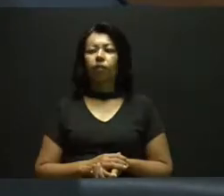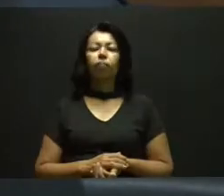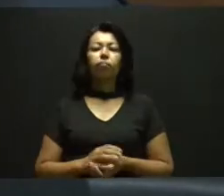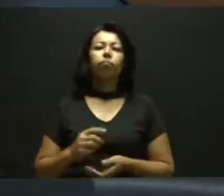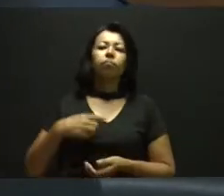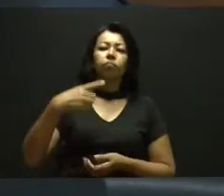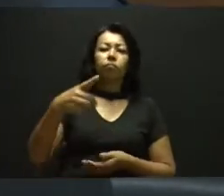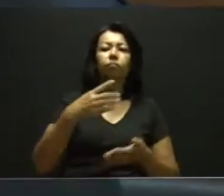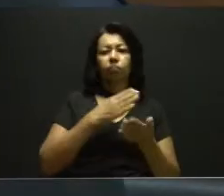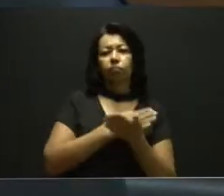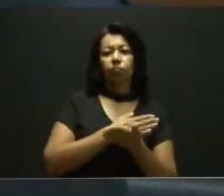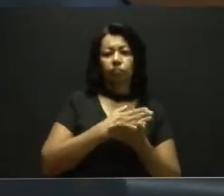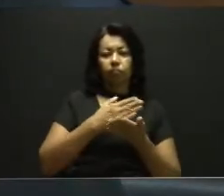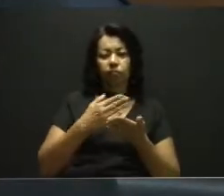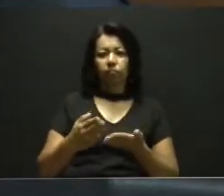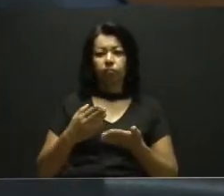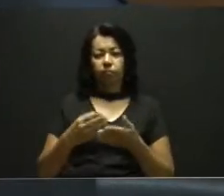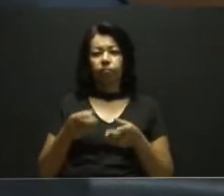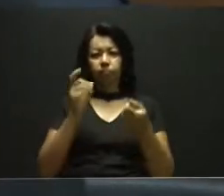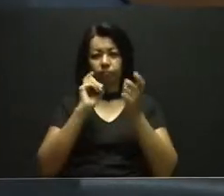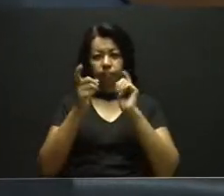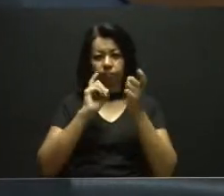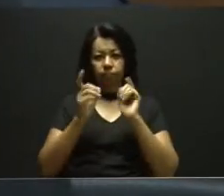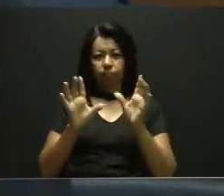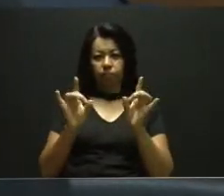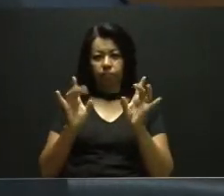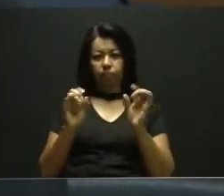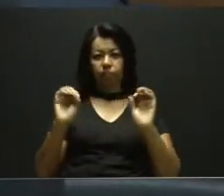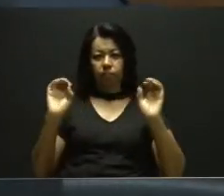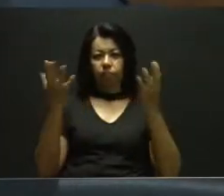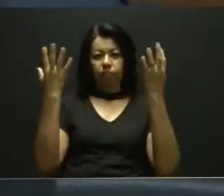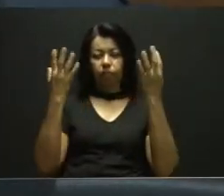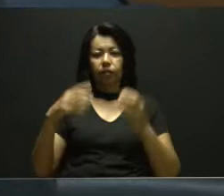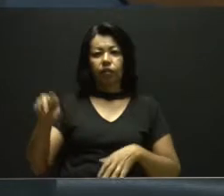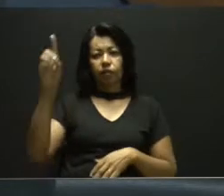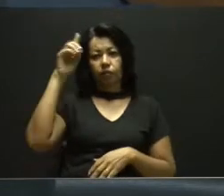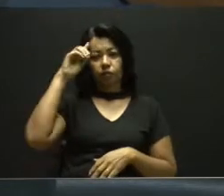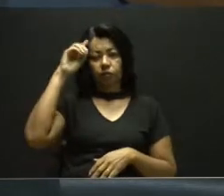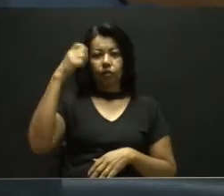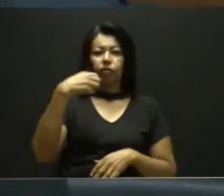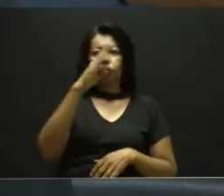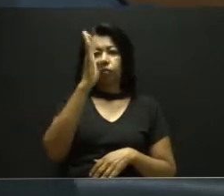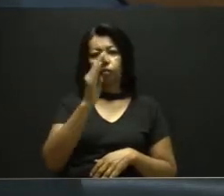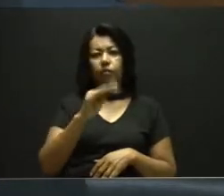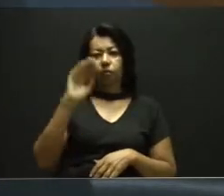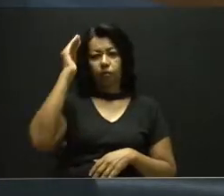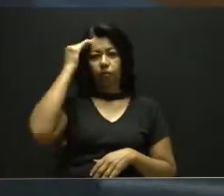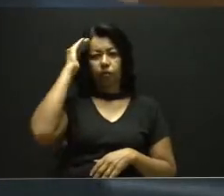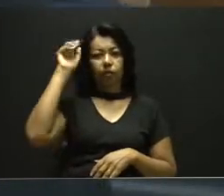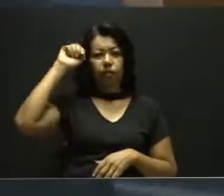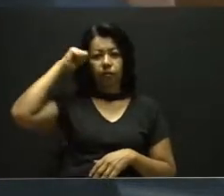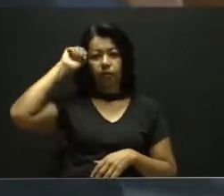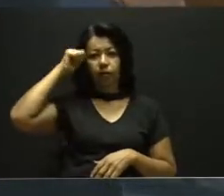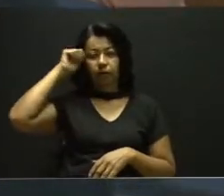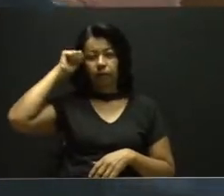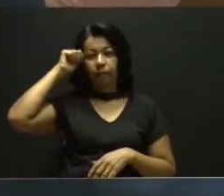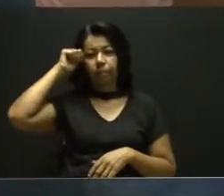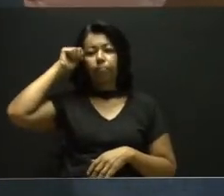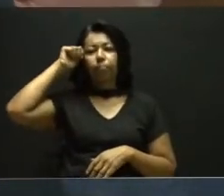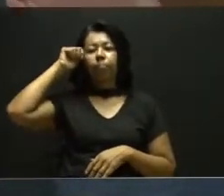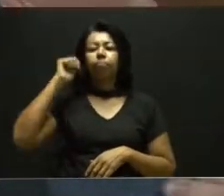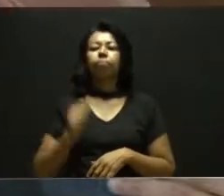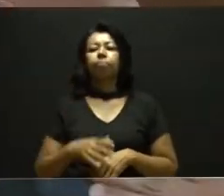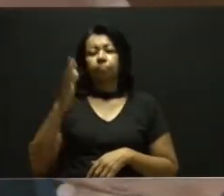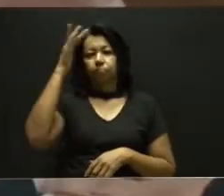a pouco terá início o ato solene em homenagem ao dia nacional da consciência negra a oradora